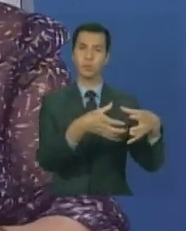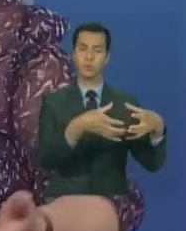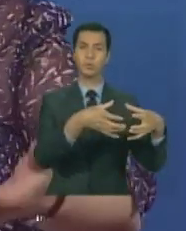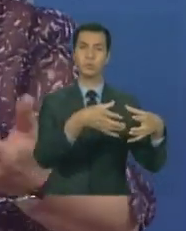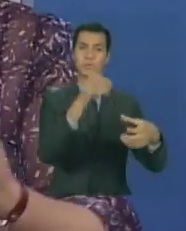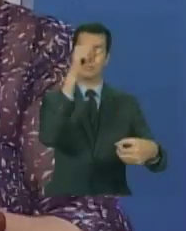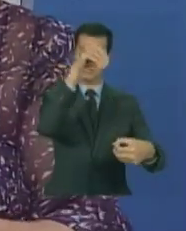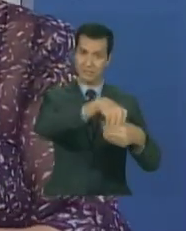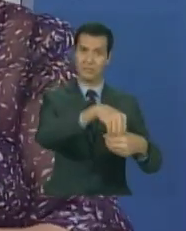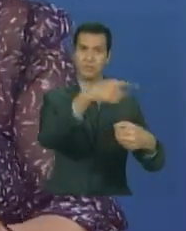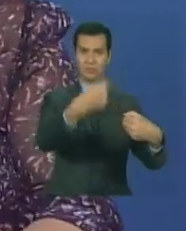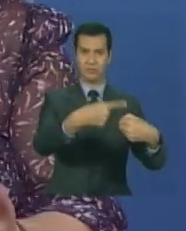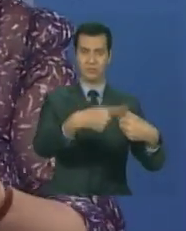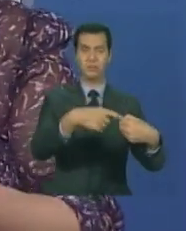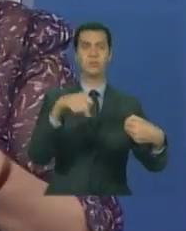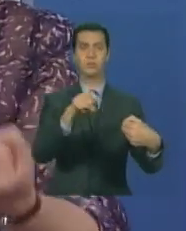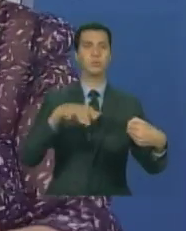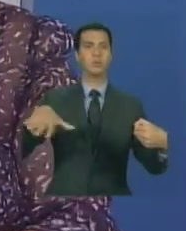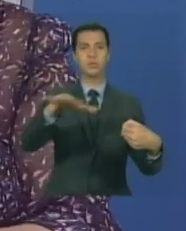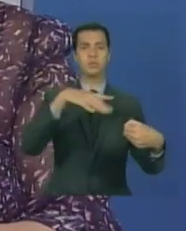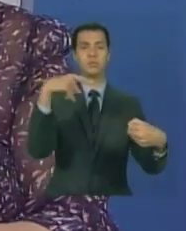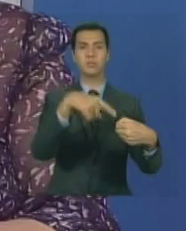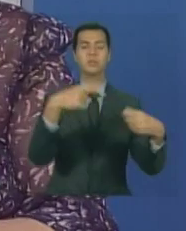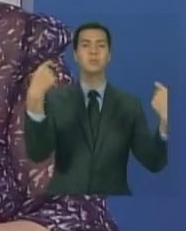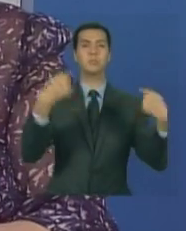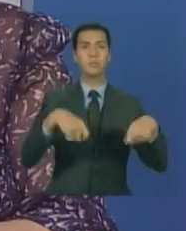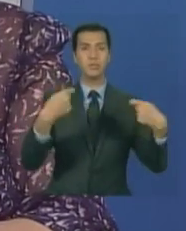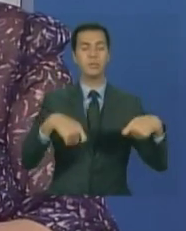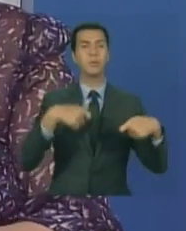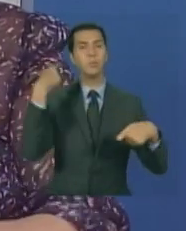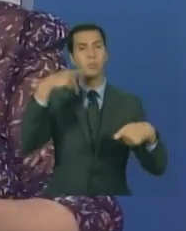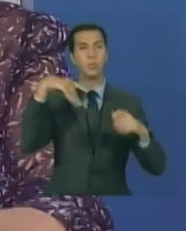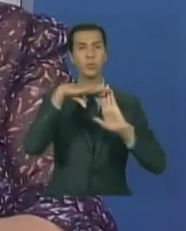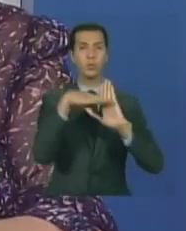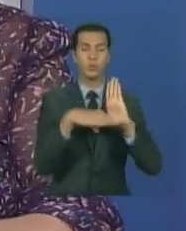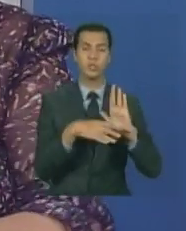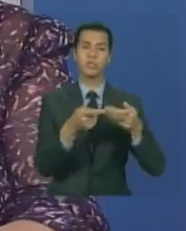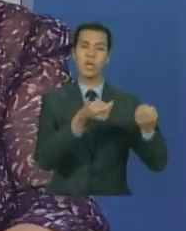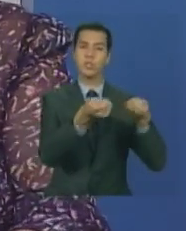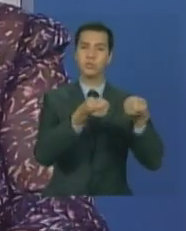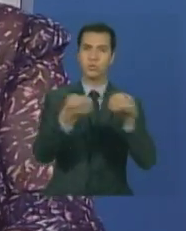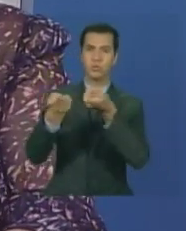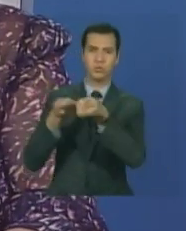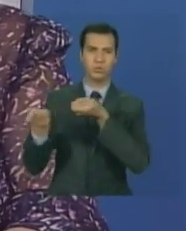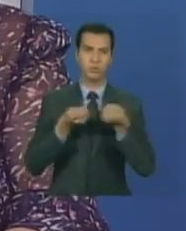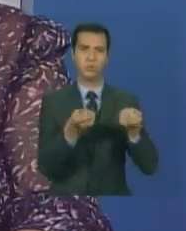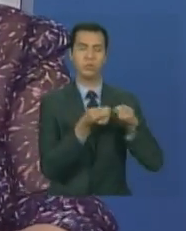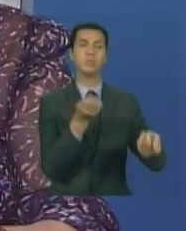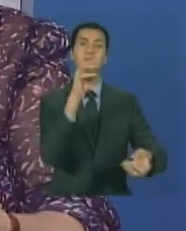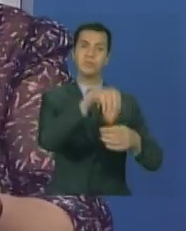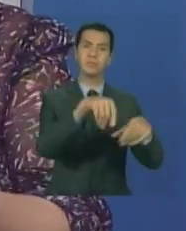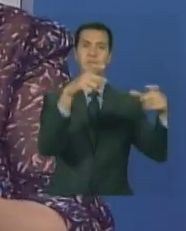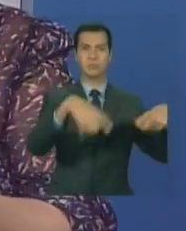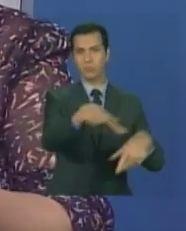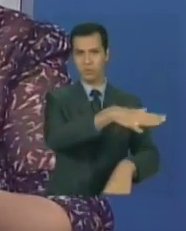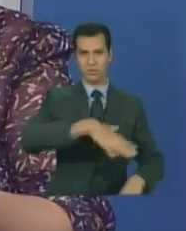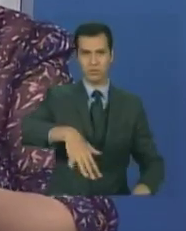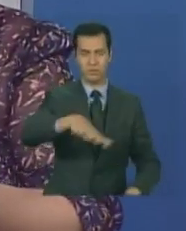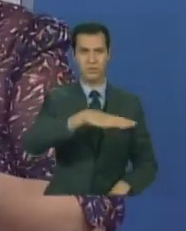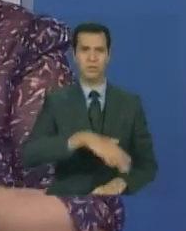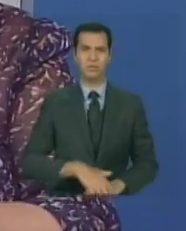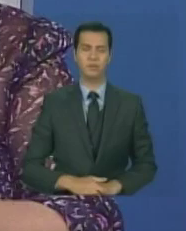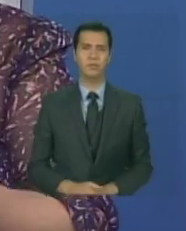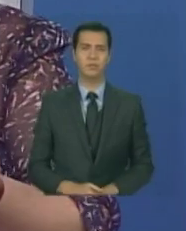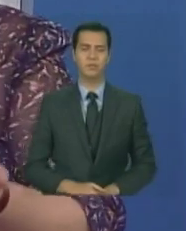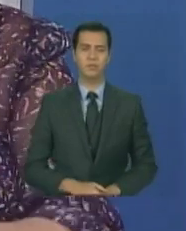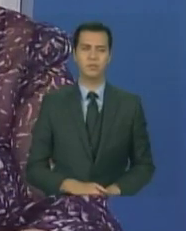né, vamos dizer assim, a política que articule, né, isso no território. Né? Então, essa é